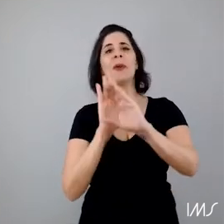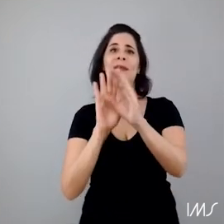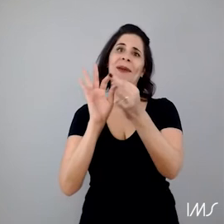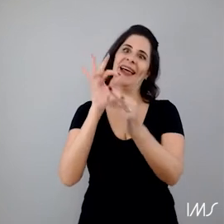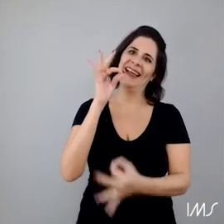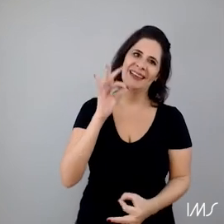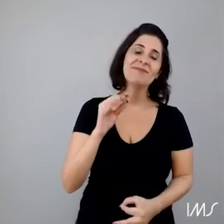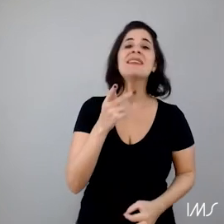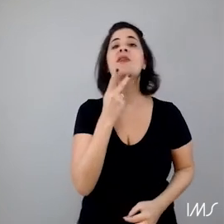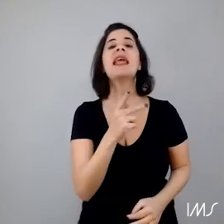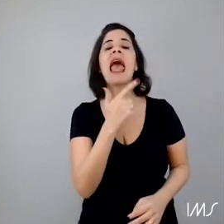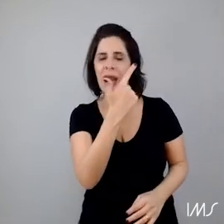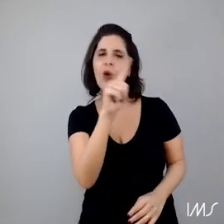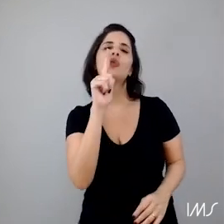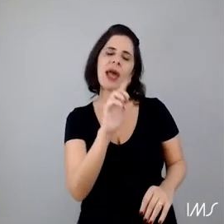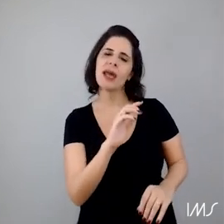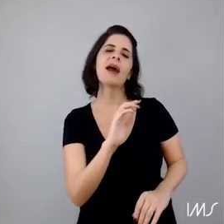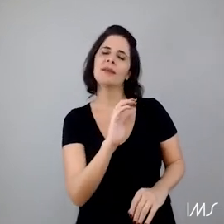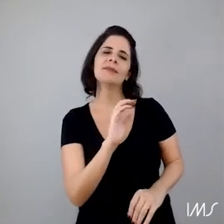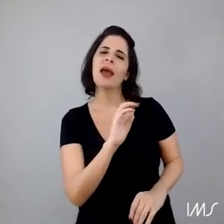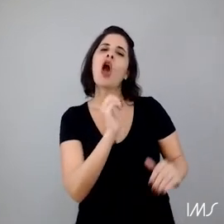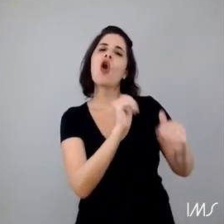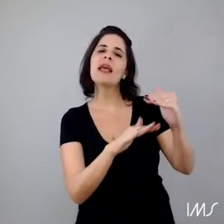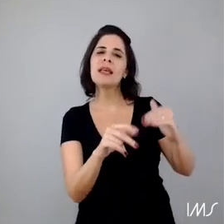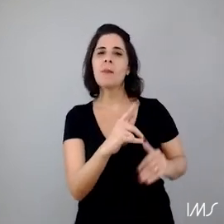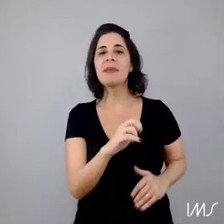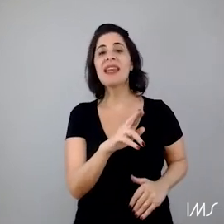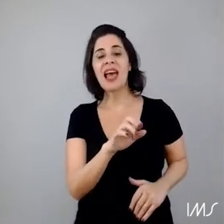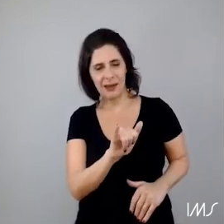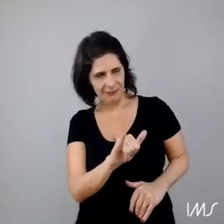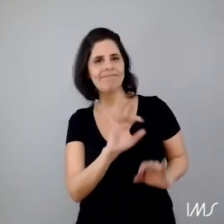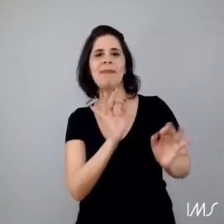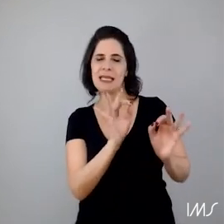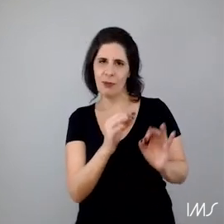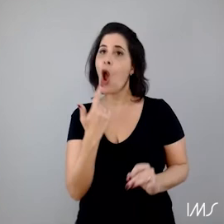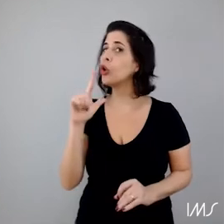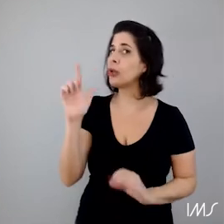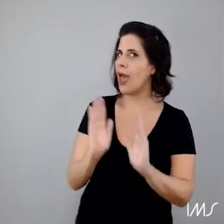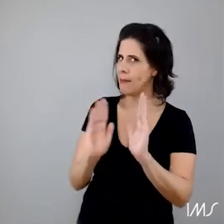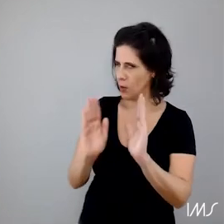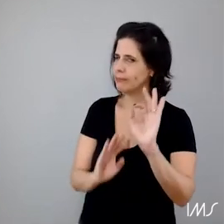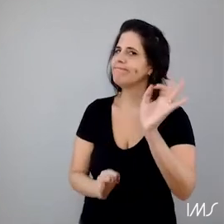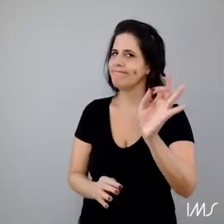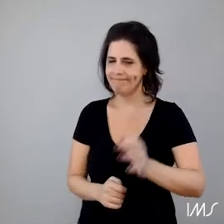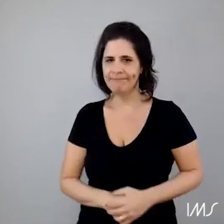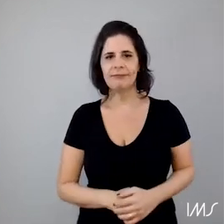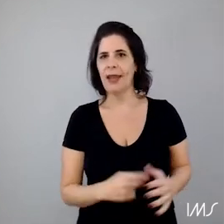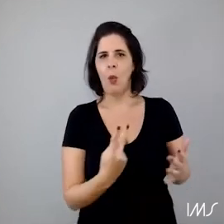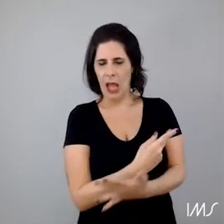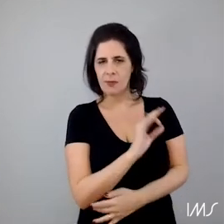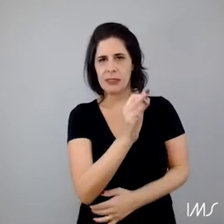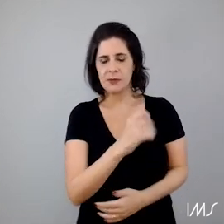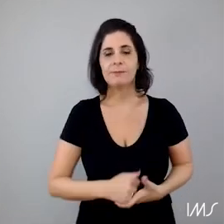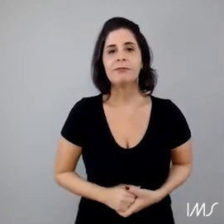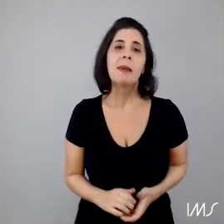era... Mas a importância é a mesma, né? Porque obrigada. Desde que começa o MASP, a